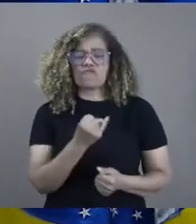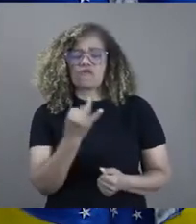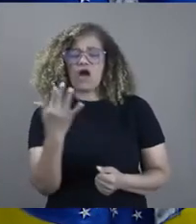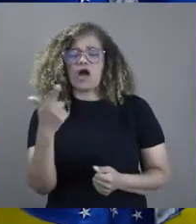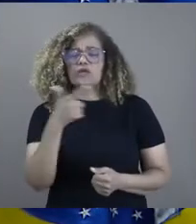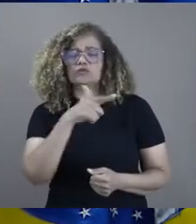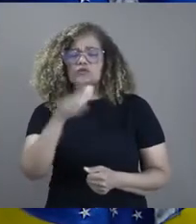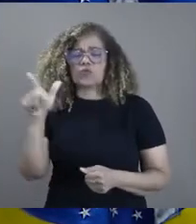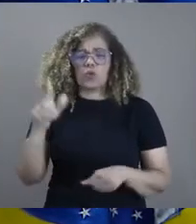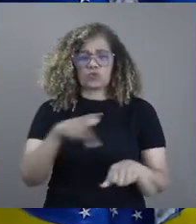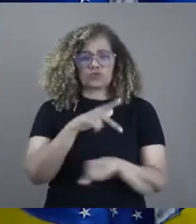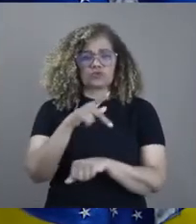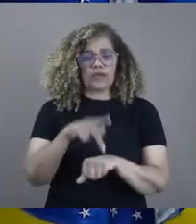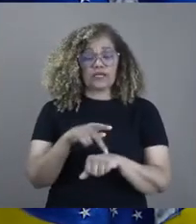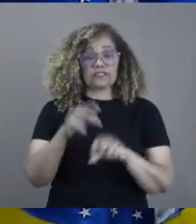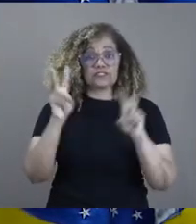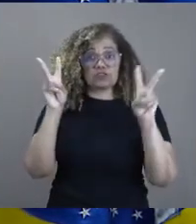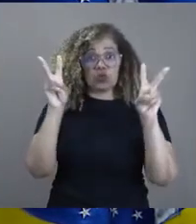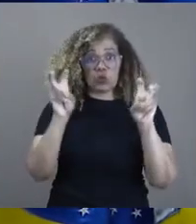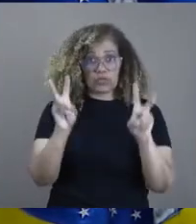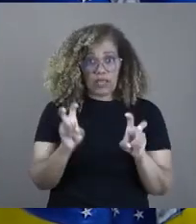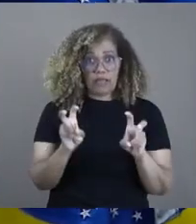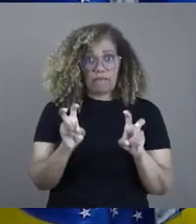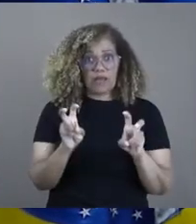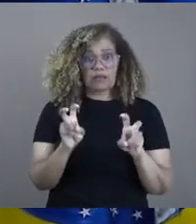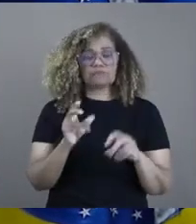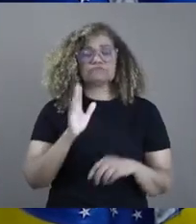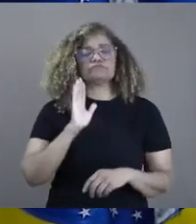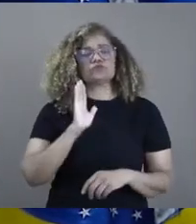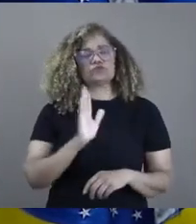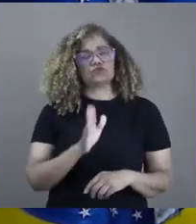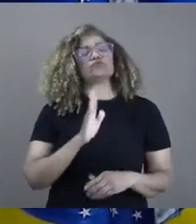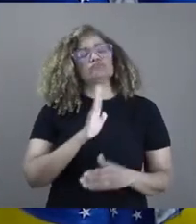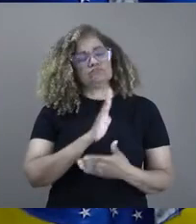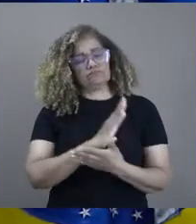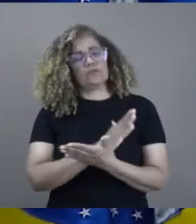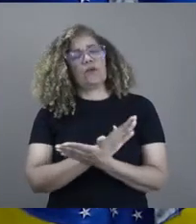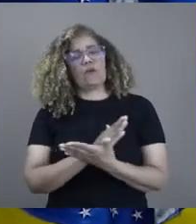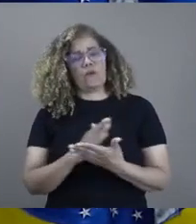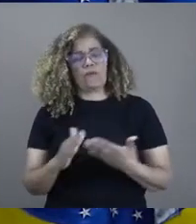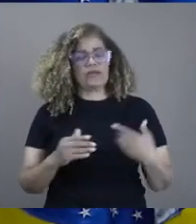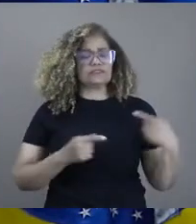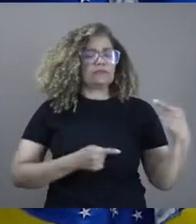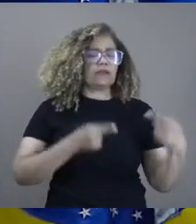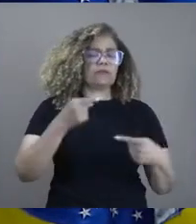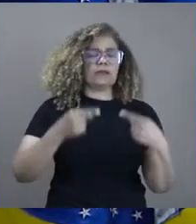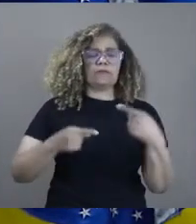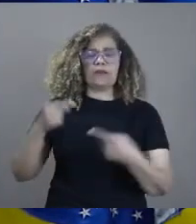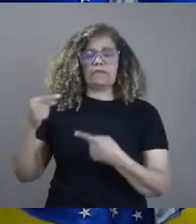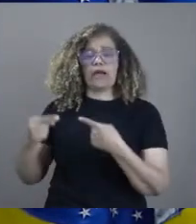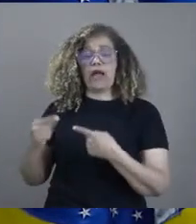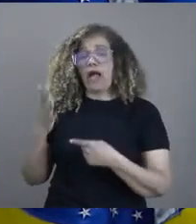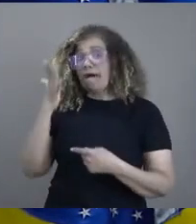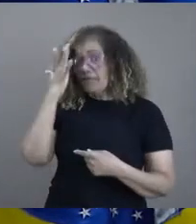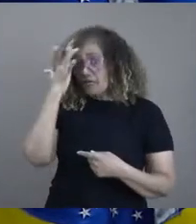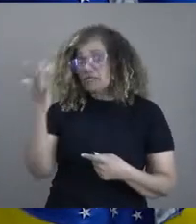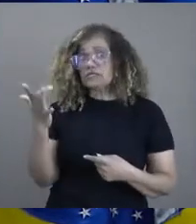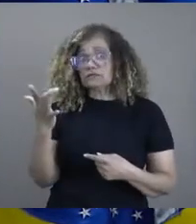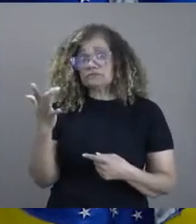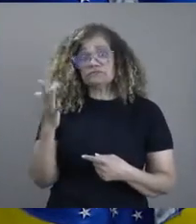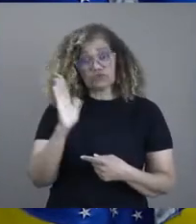países o tema Aliás já começa a ser discutido amanhã